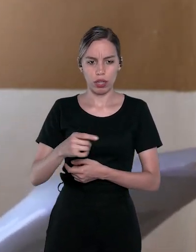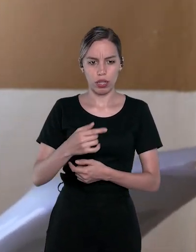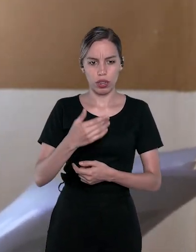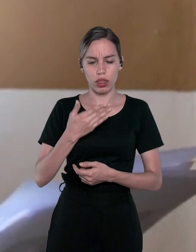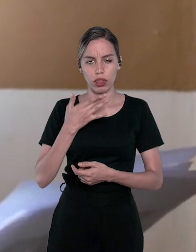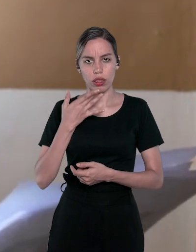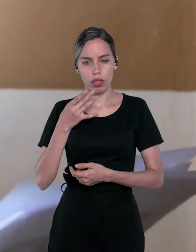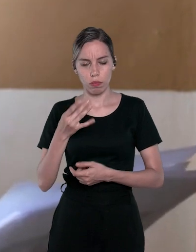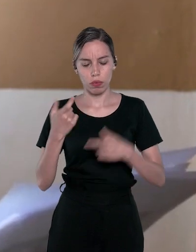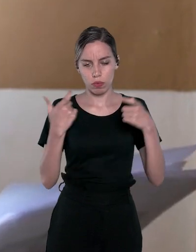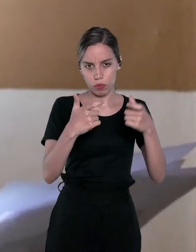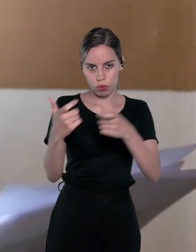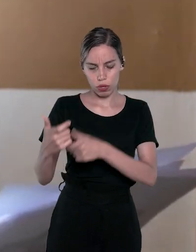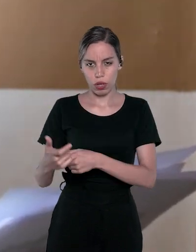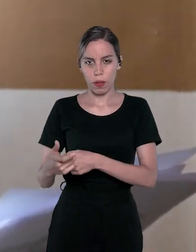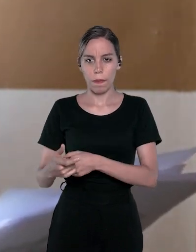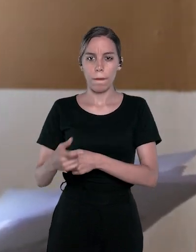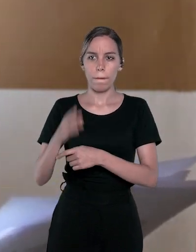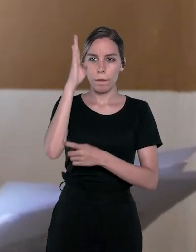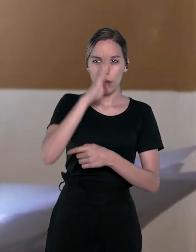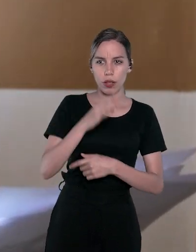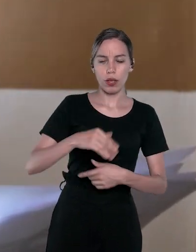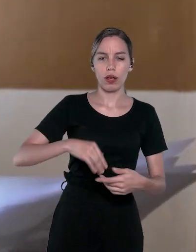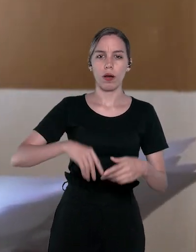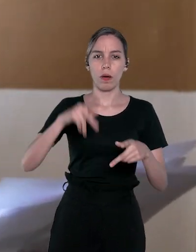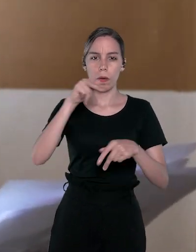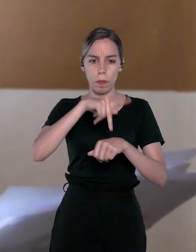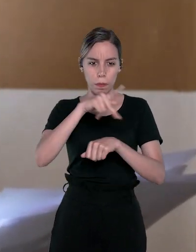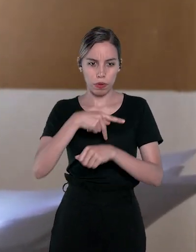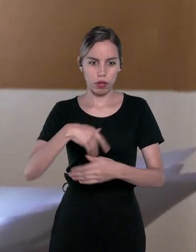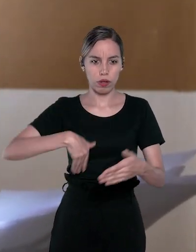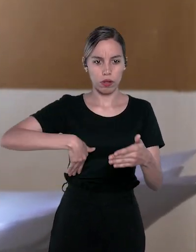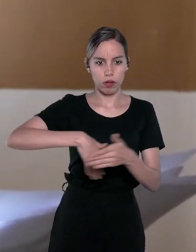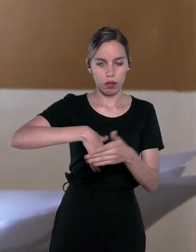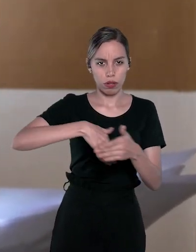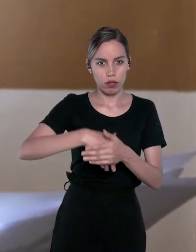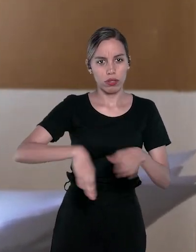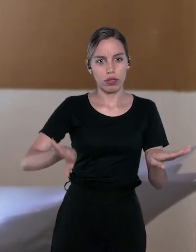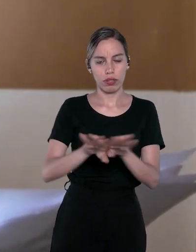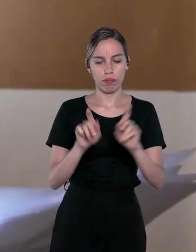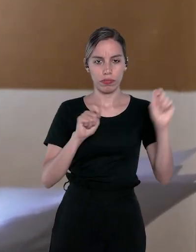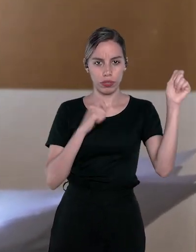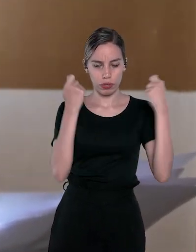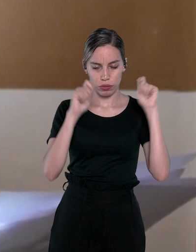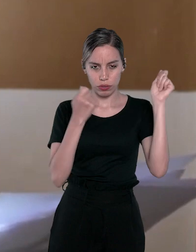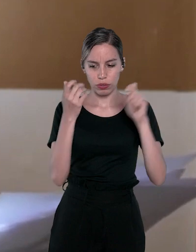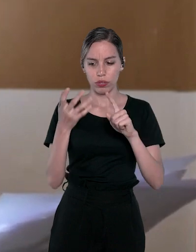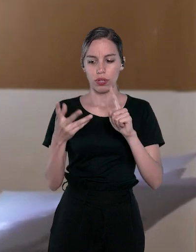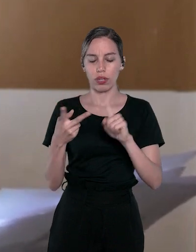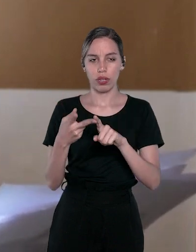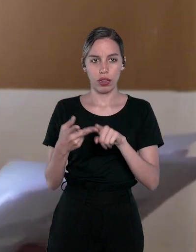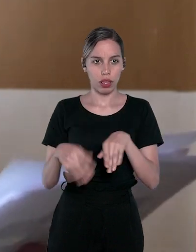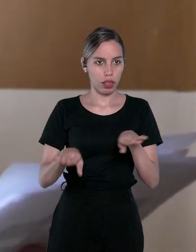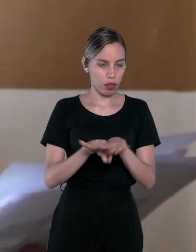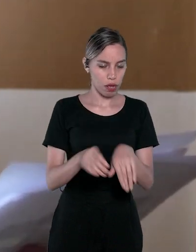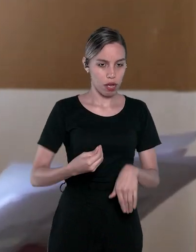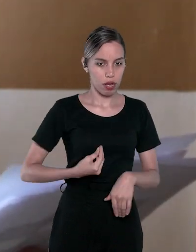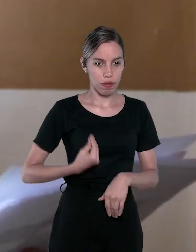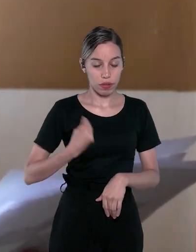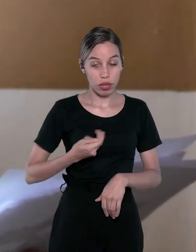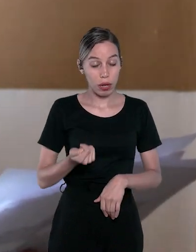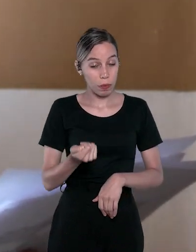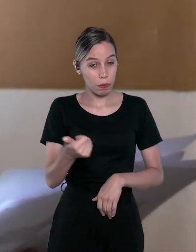coleção Brasil, País do Futebol e da Indústria. E ainda publicou Uma Vida Quase Perfeita,